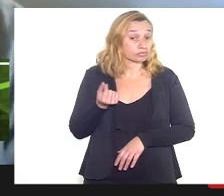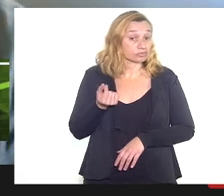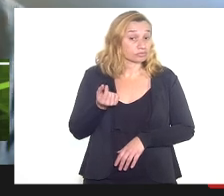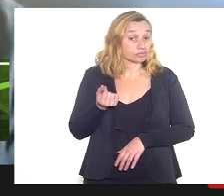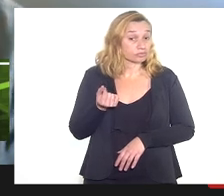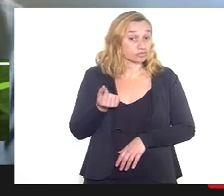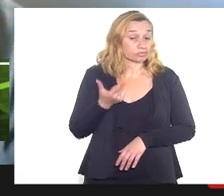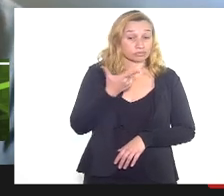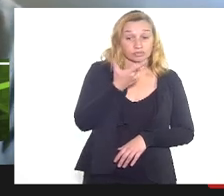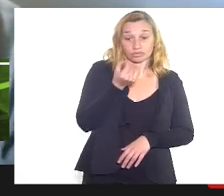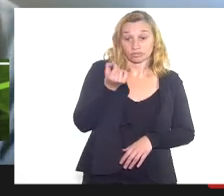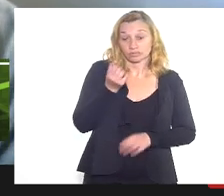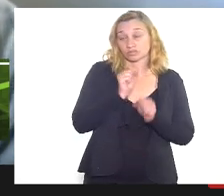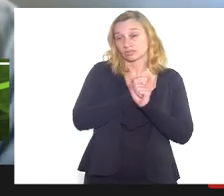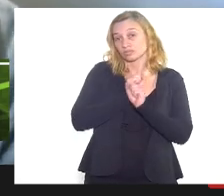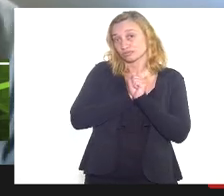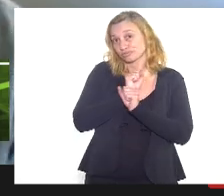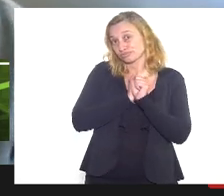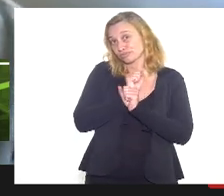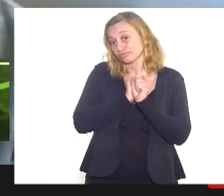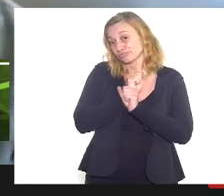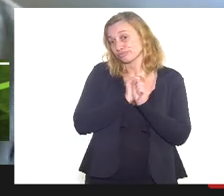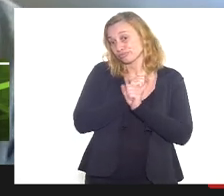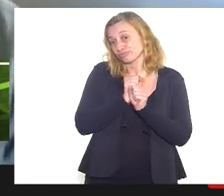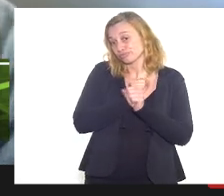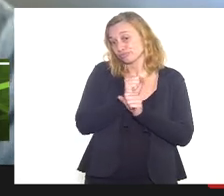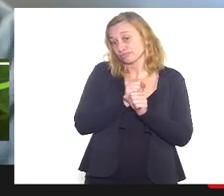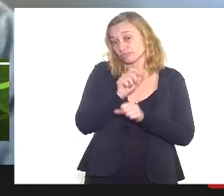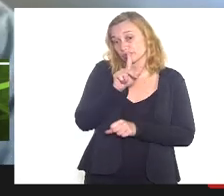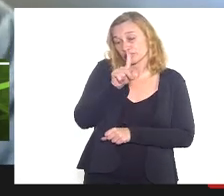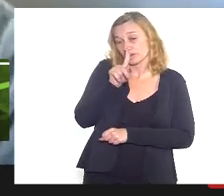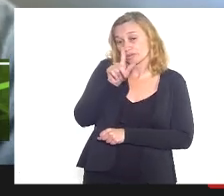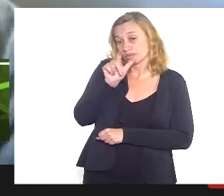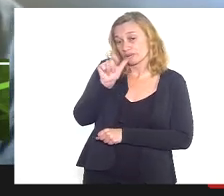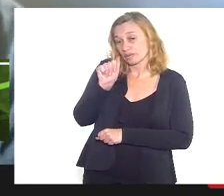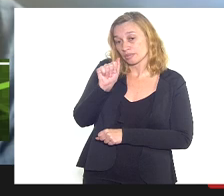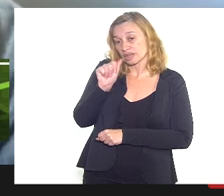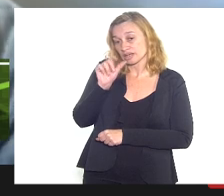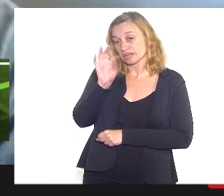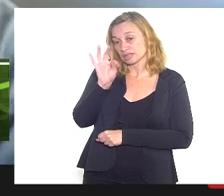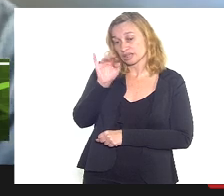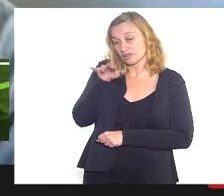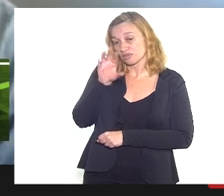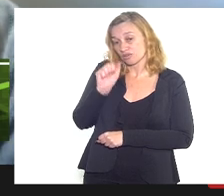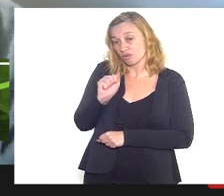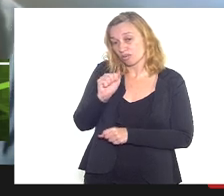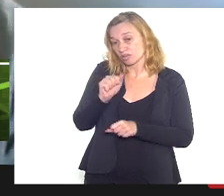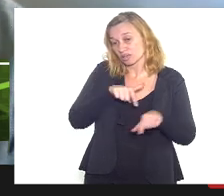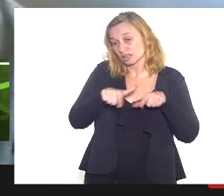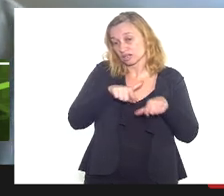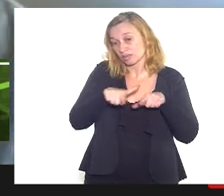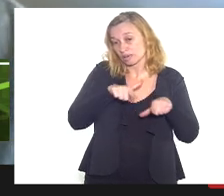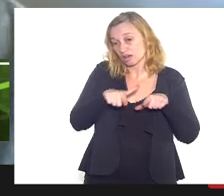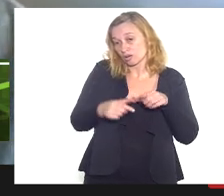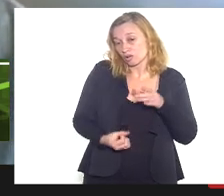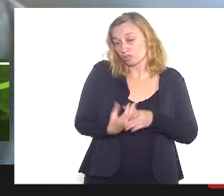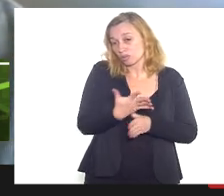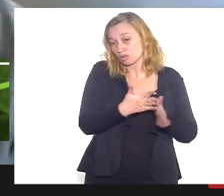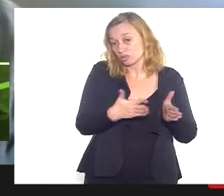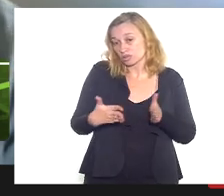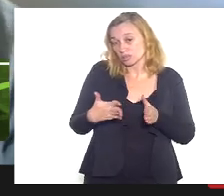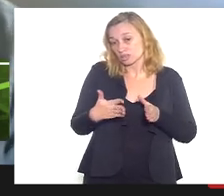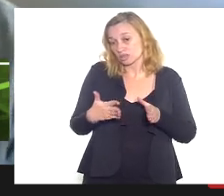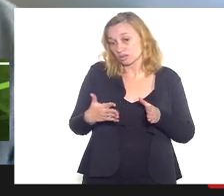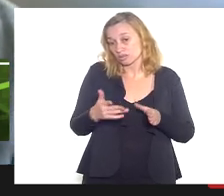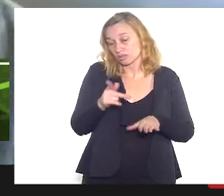desses 20 anos dessa plataforma que trabalhou produzindo petróleo